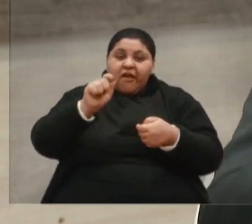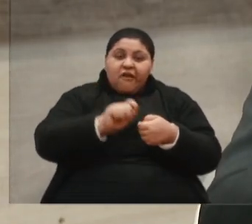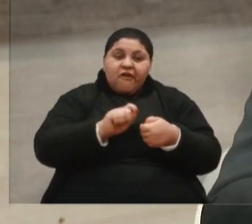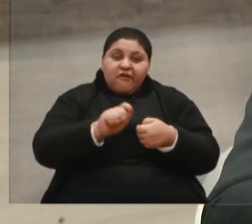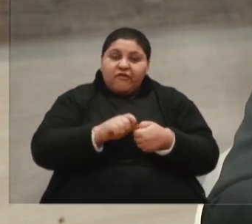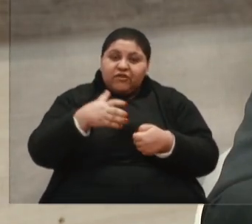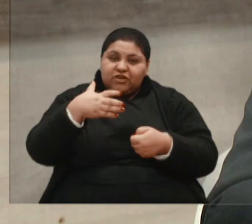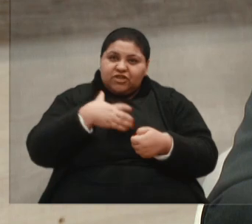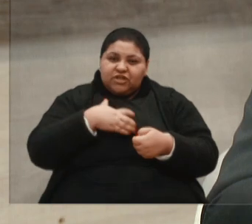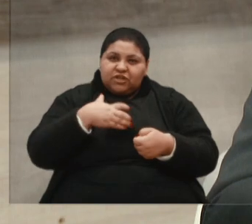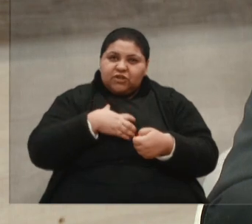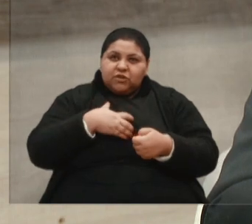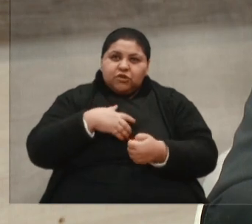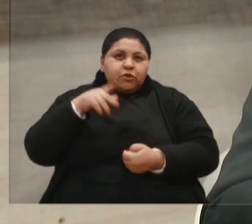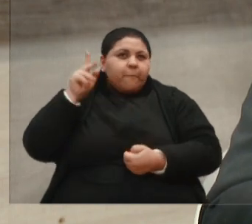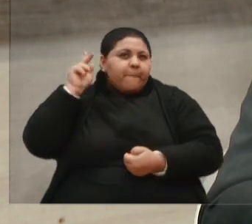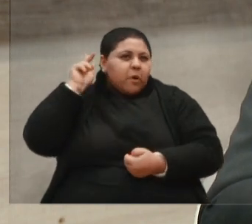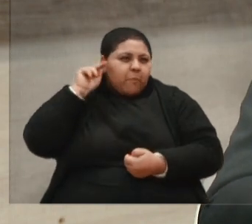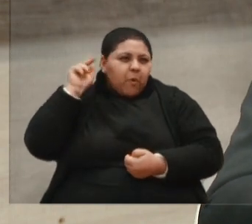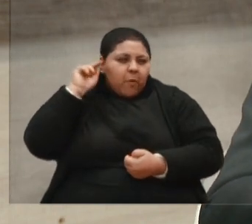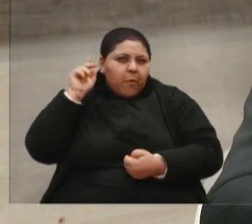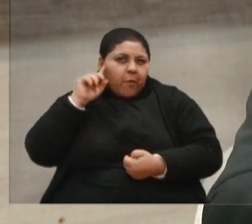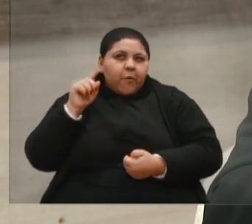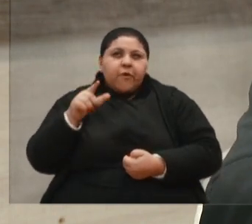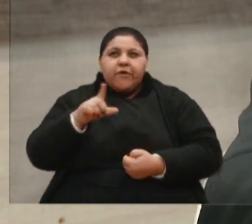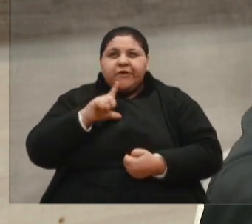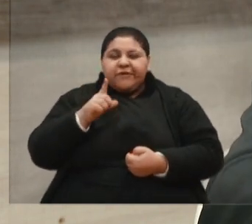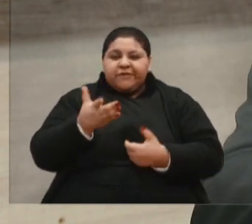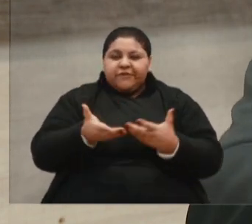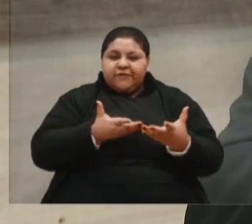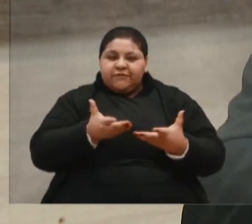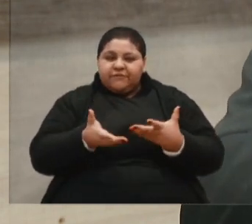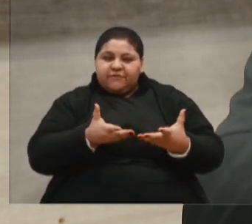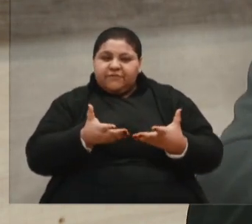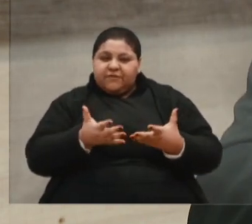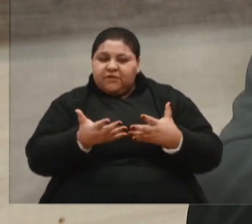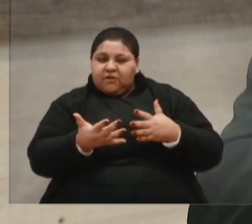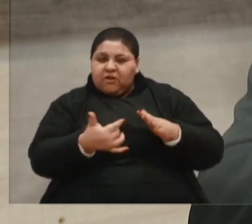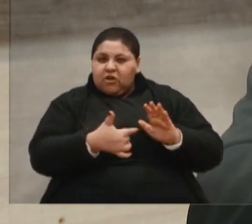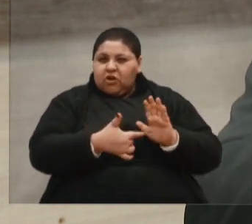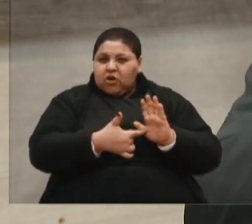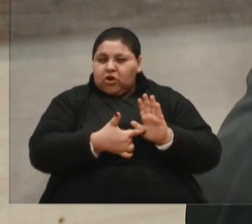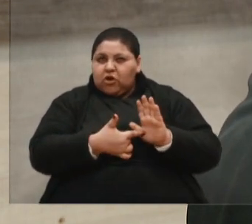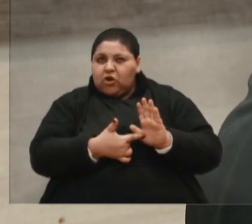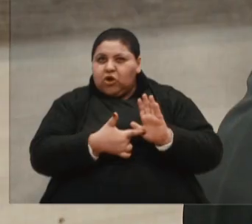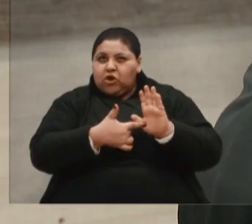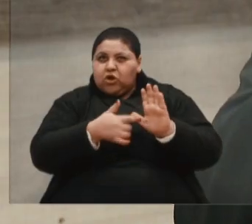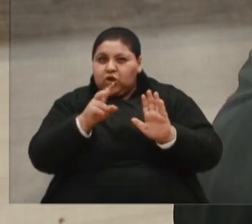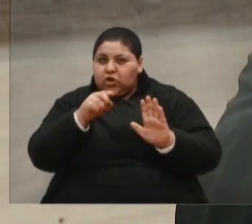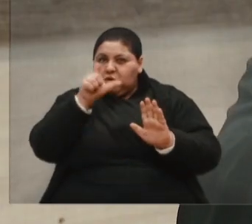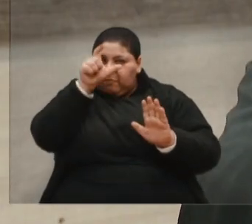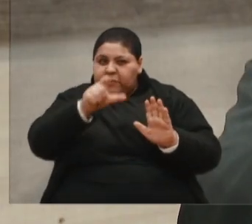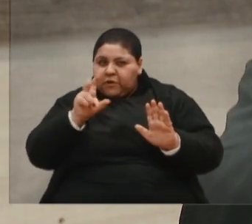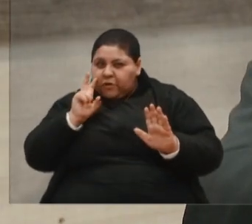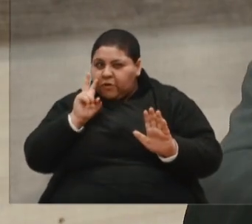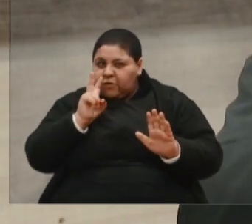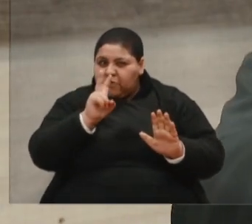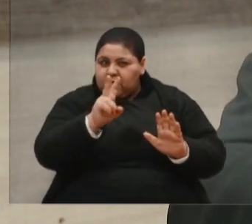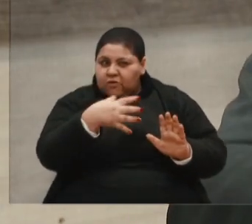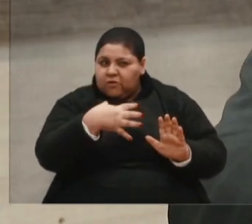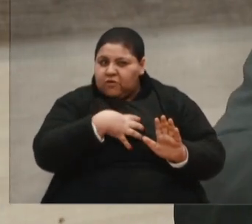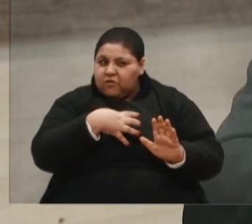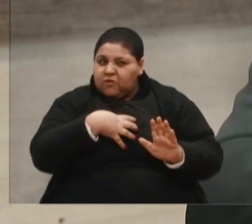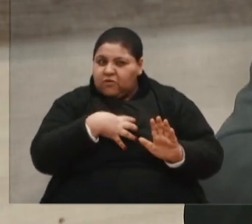intervenção, e isso é feito de maneira proposital. Né? Existe um jogo quase que de espelho, de modo que tu enxergues